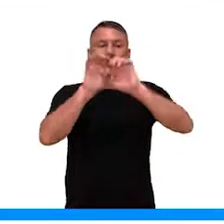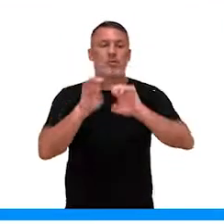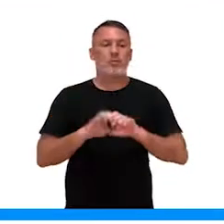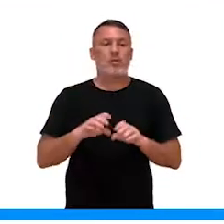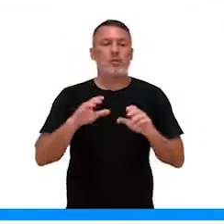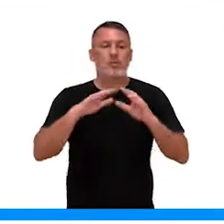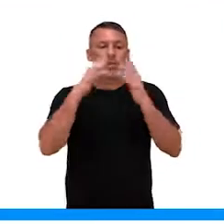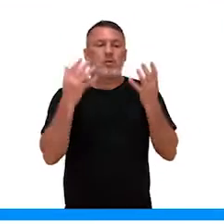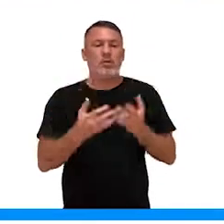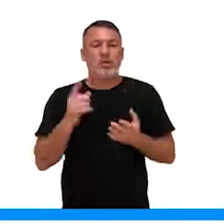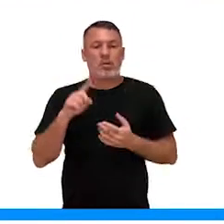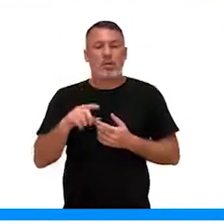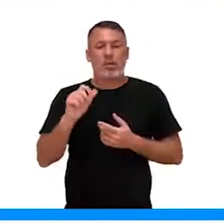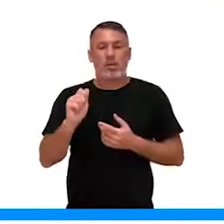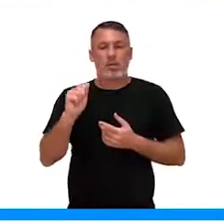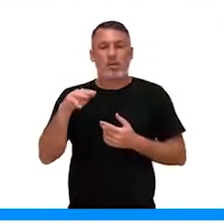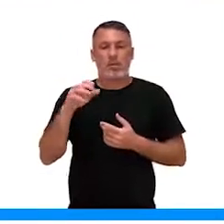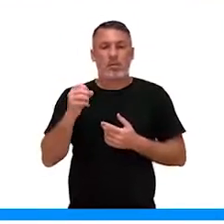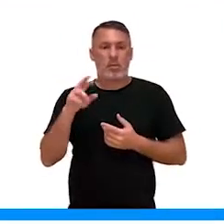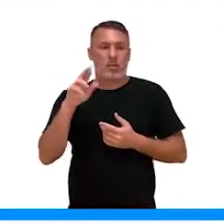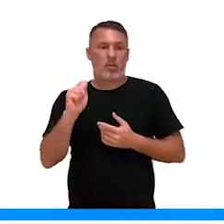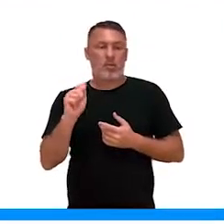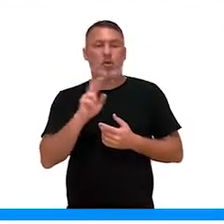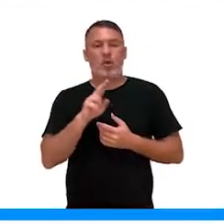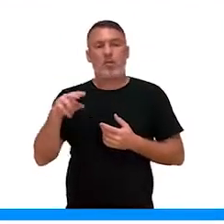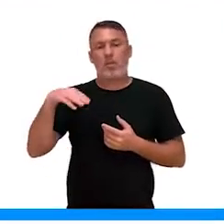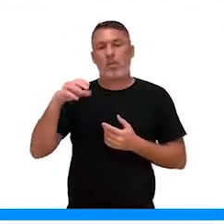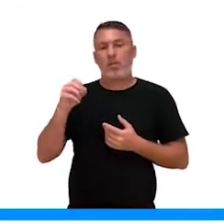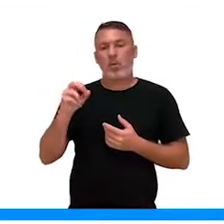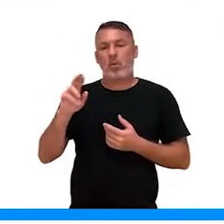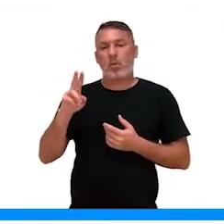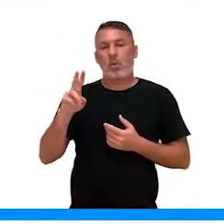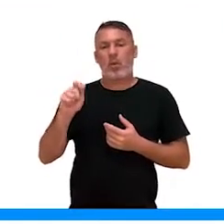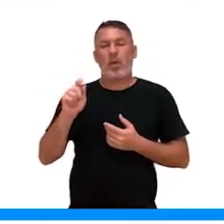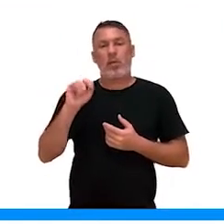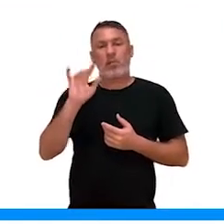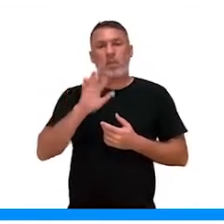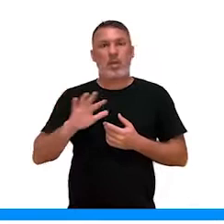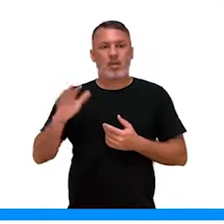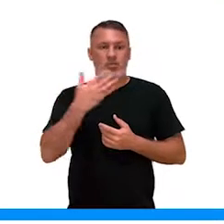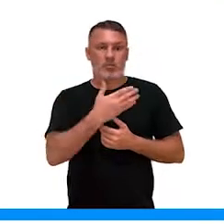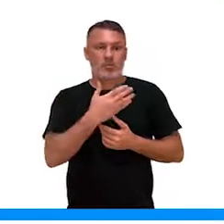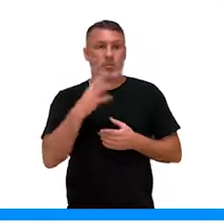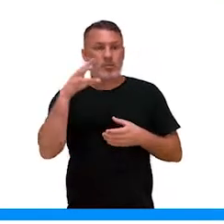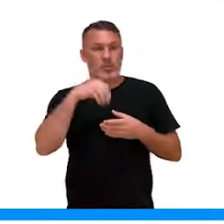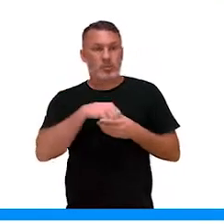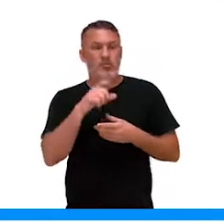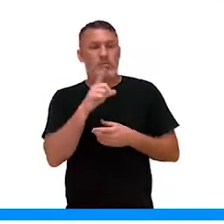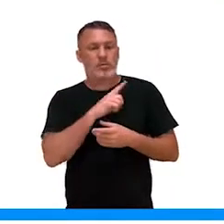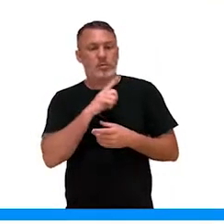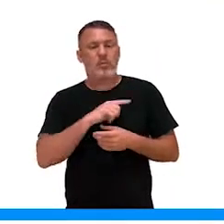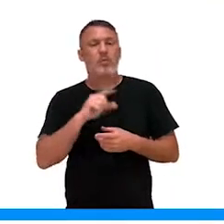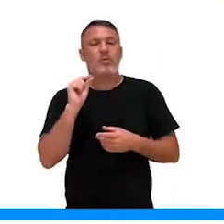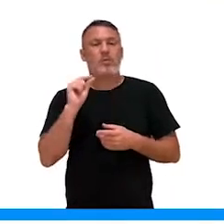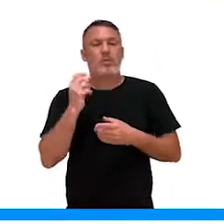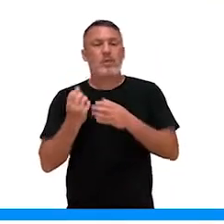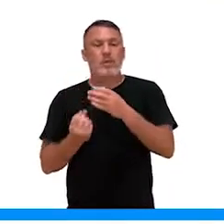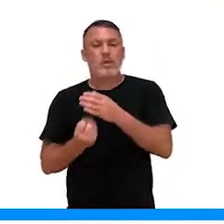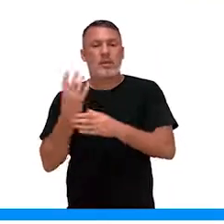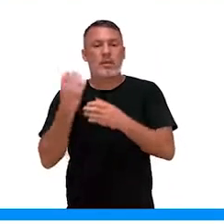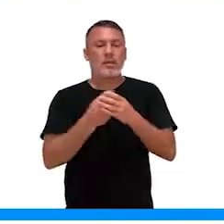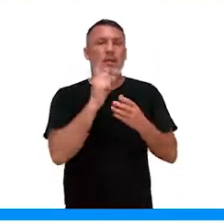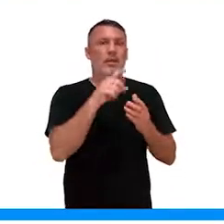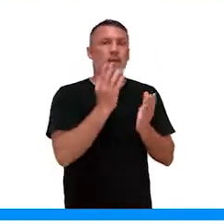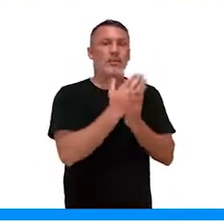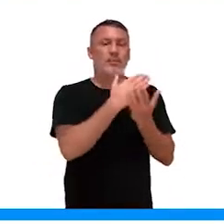uma estrutura que parece uma amora. Por isso ela tem o nome de mórula, se a gente vê aí na imagem. Essa mórula,